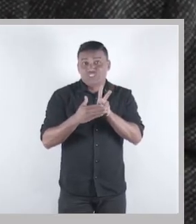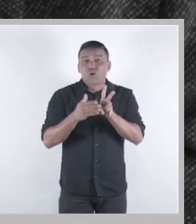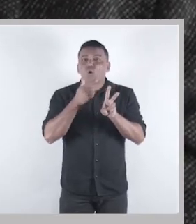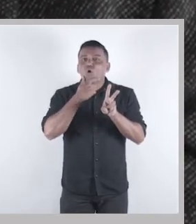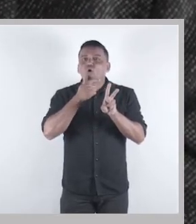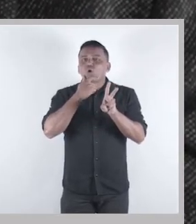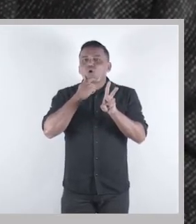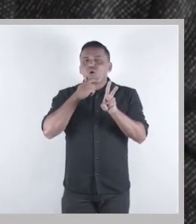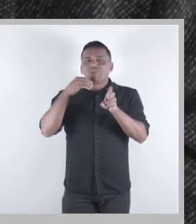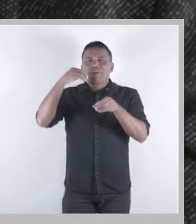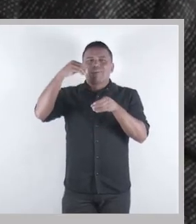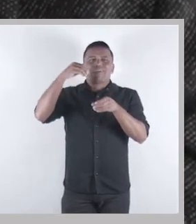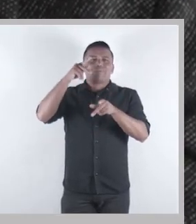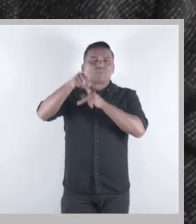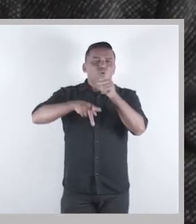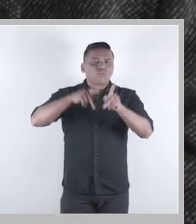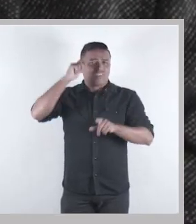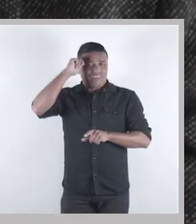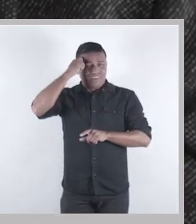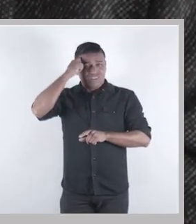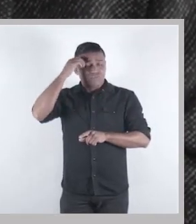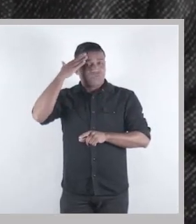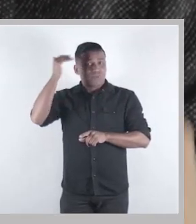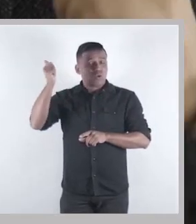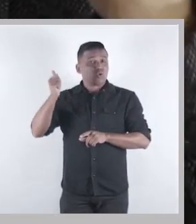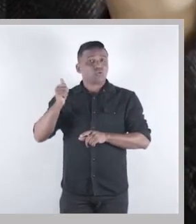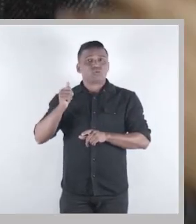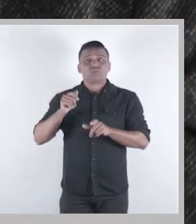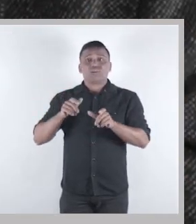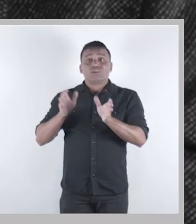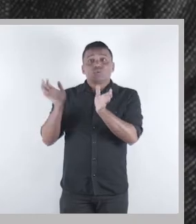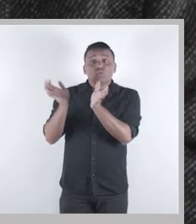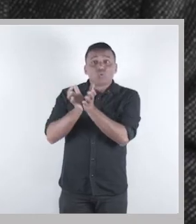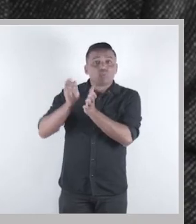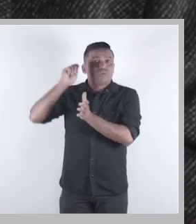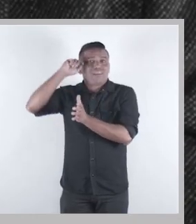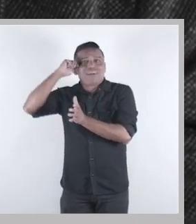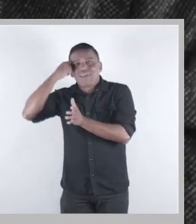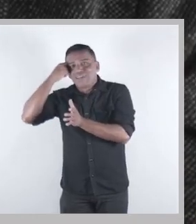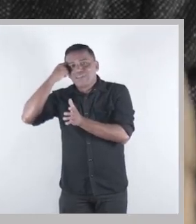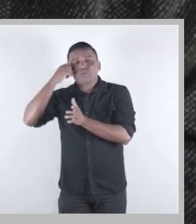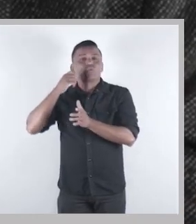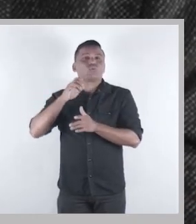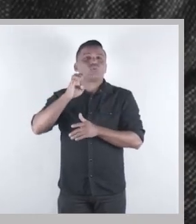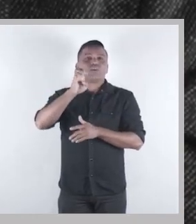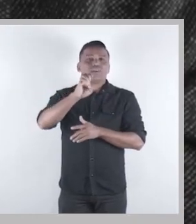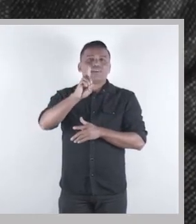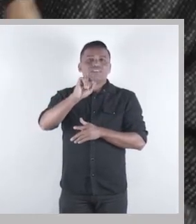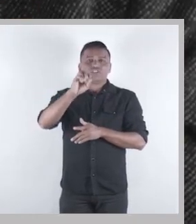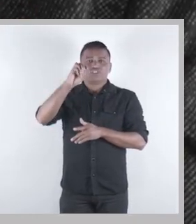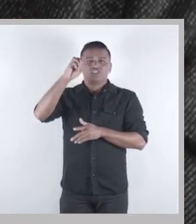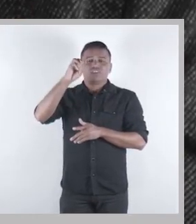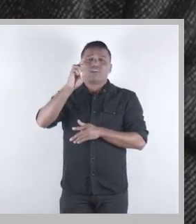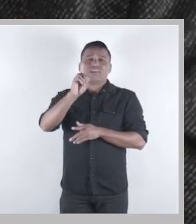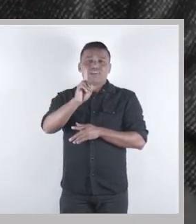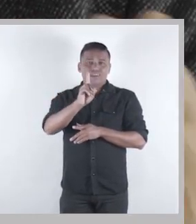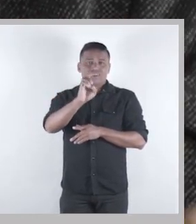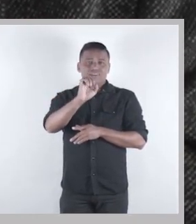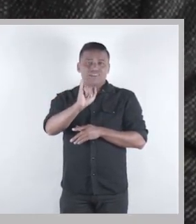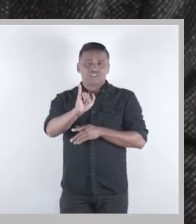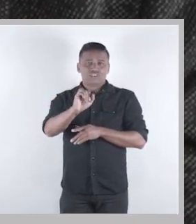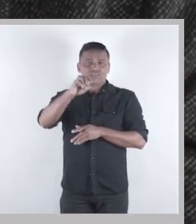por meio é a gente se situa que o Edmilson e o Ricardo alejo né Vamos vão dar o espaço é para outras voz para